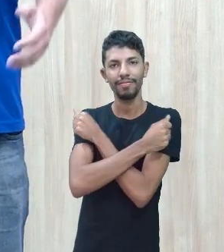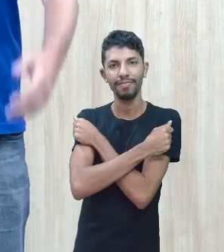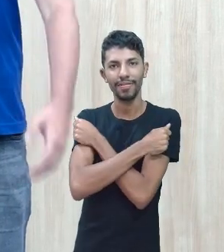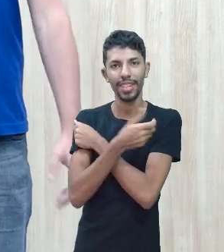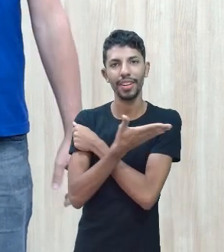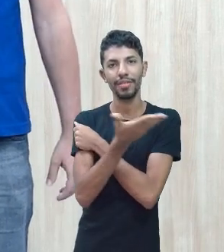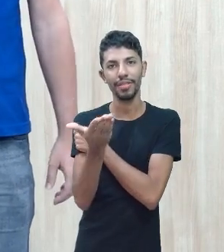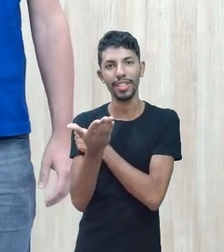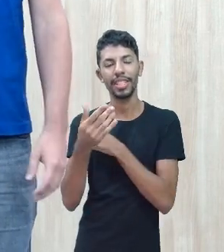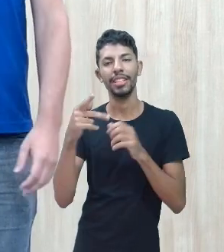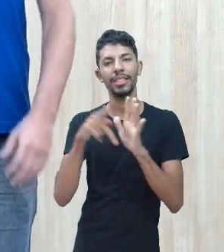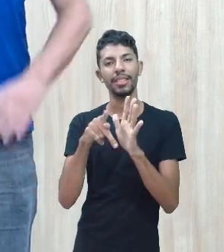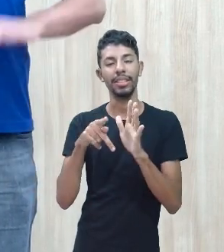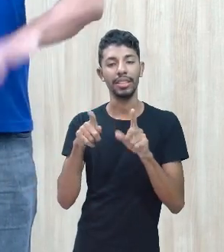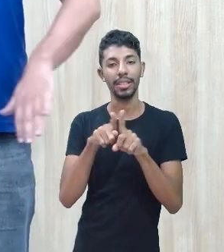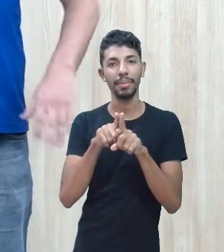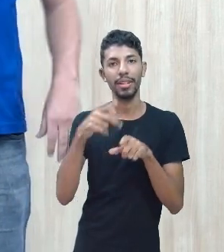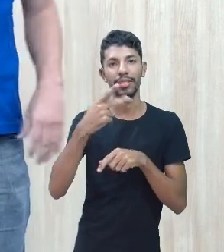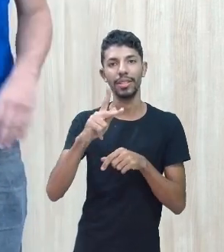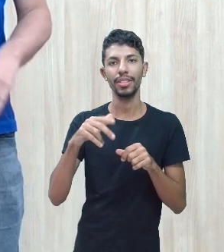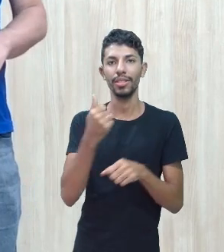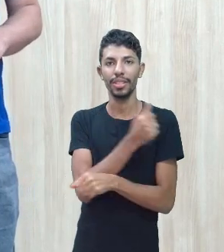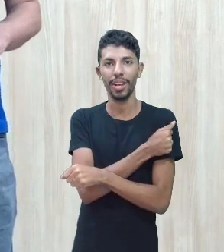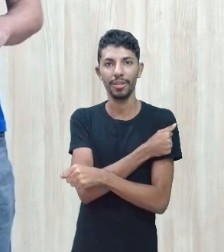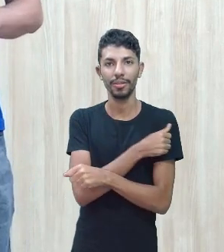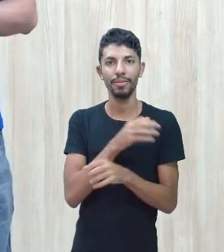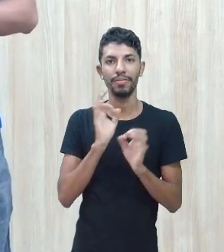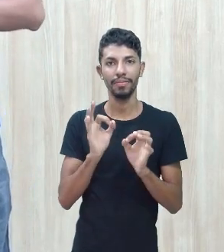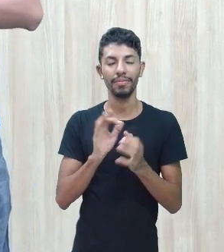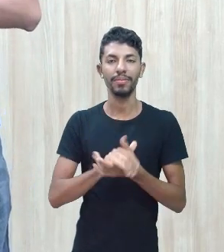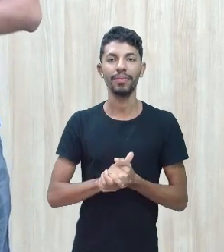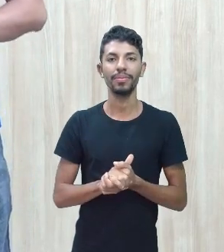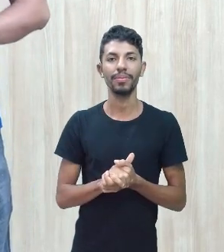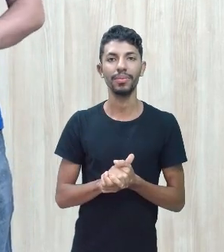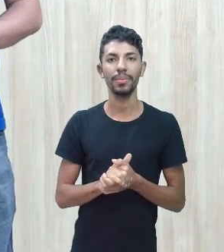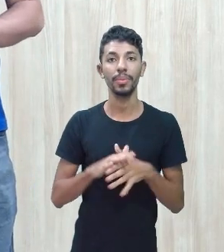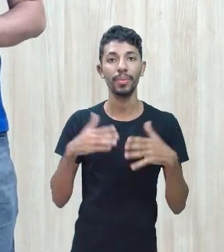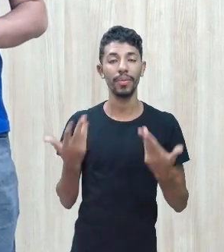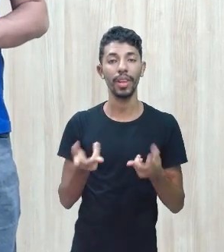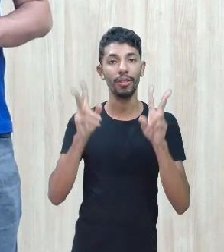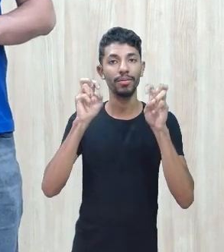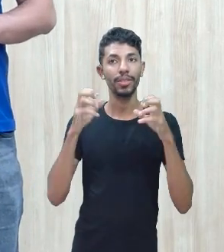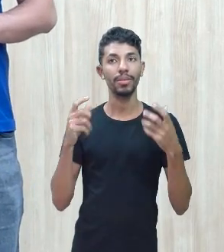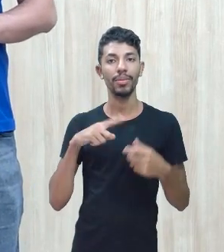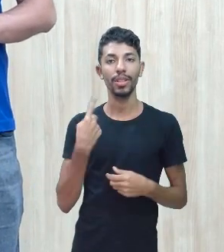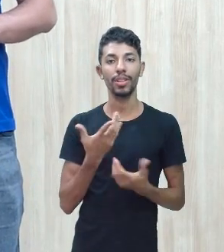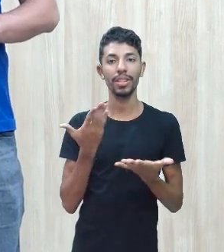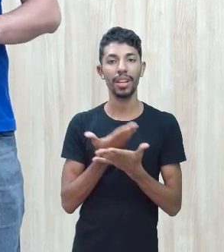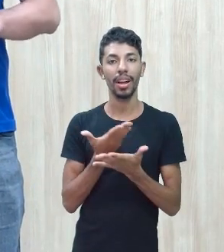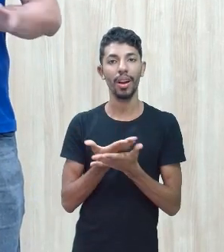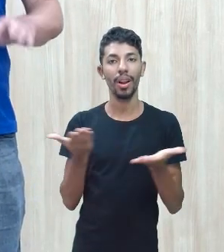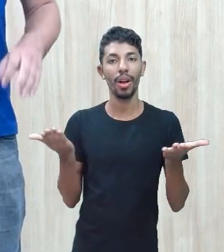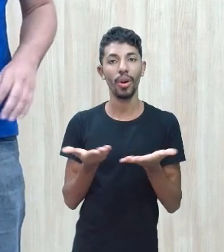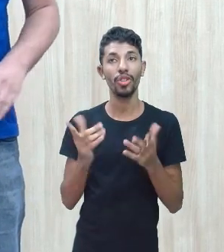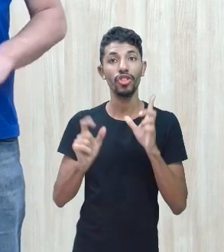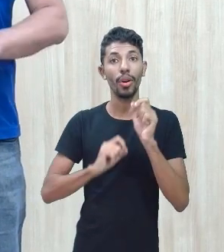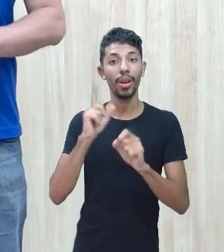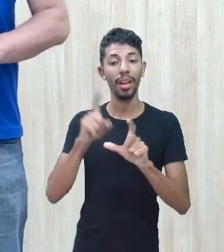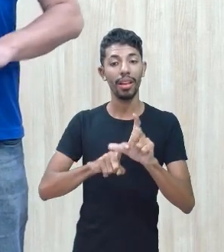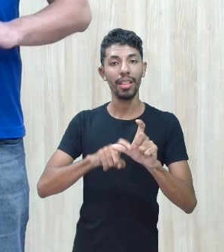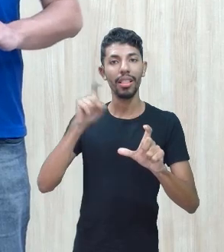os seus estudantes também. Então, estamos juntos aqui nesse trabalho, né? Então, o tema da nossa aula de História hoje é a independência do Brasil. A gente já vai com um